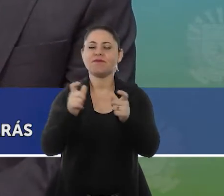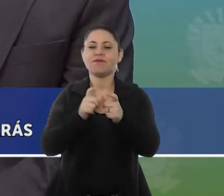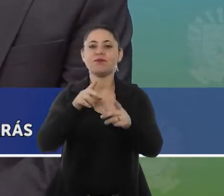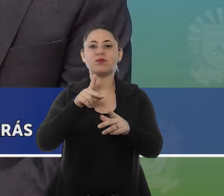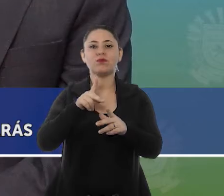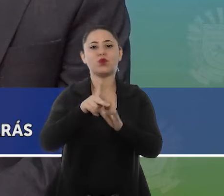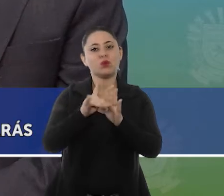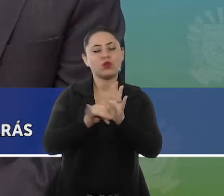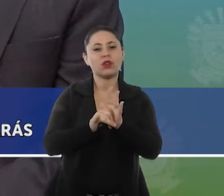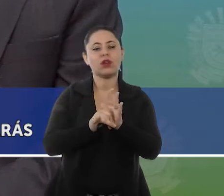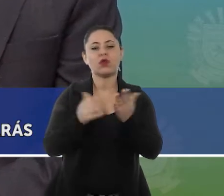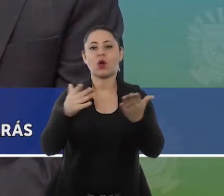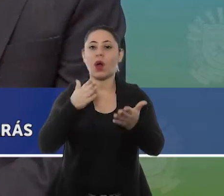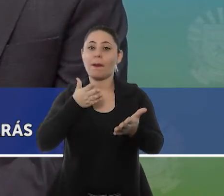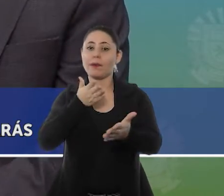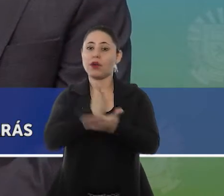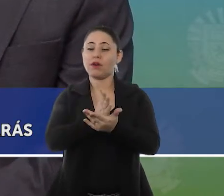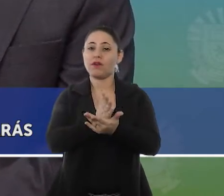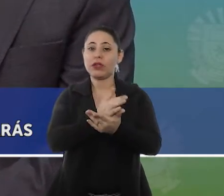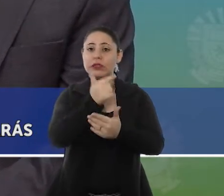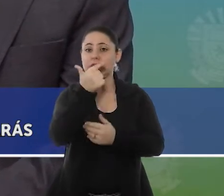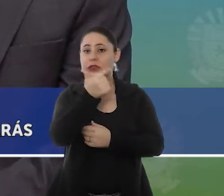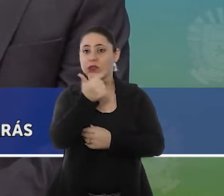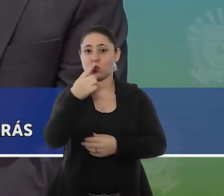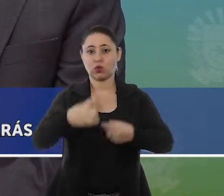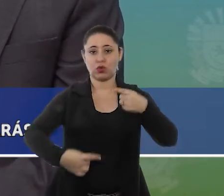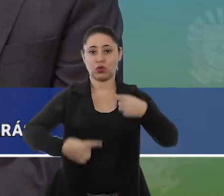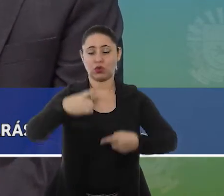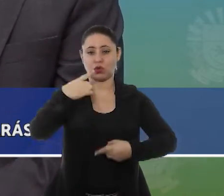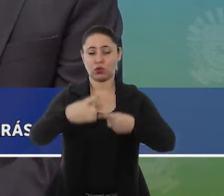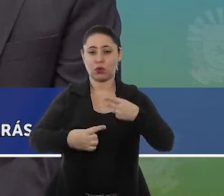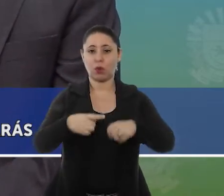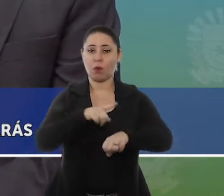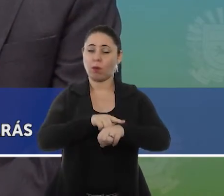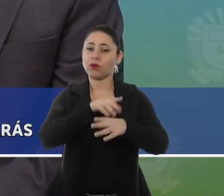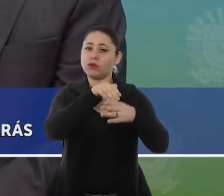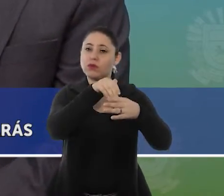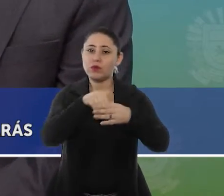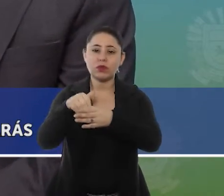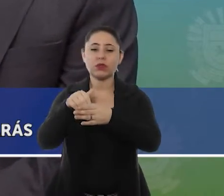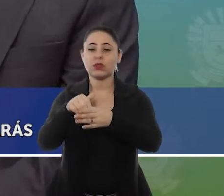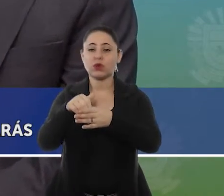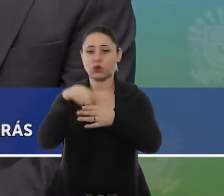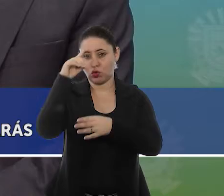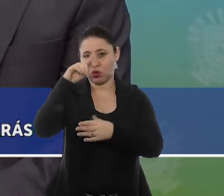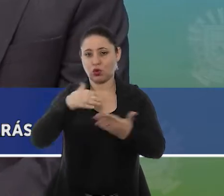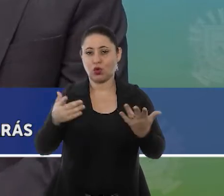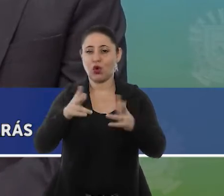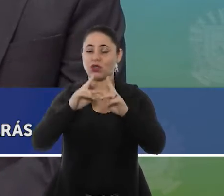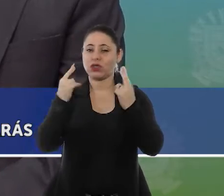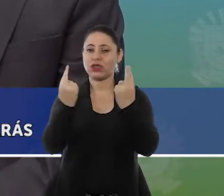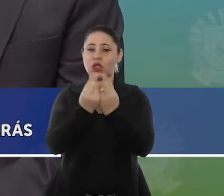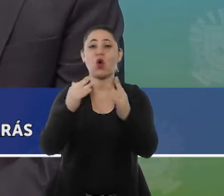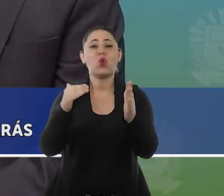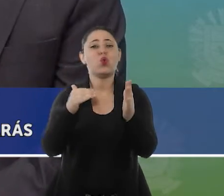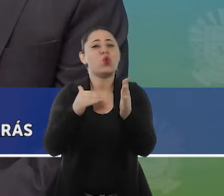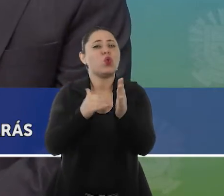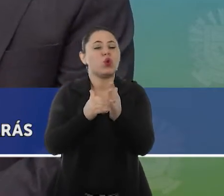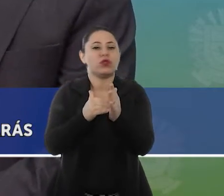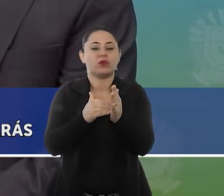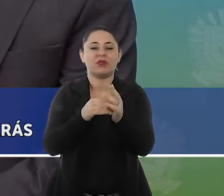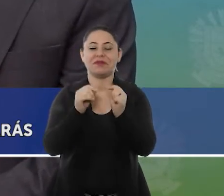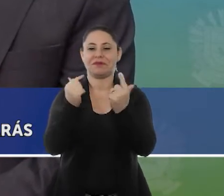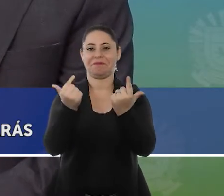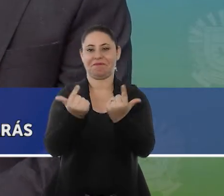Vamos falar um pouquinho desses 2 projetos que agora foram aprovados em segunda discussão durante a ordem do dia de hoje, né? A nossa última